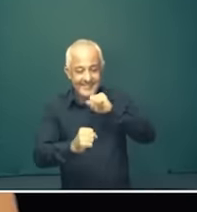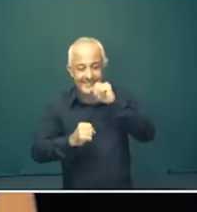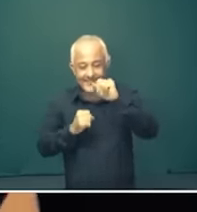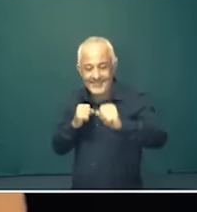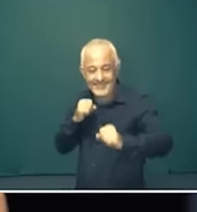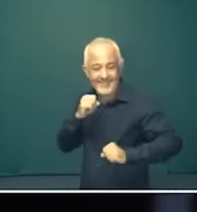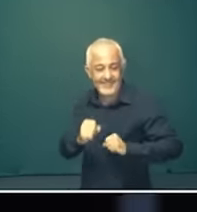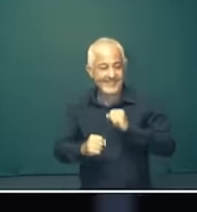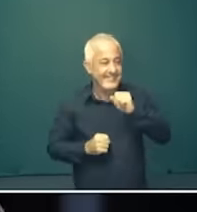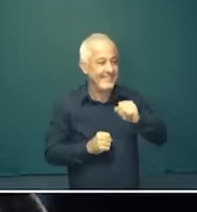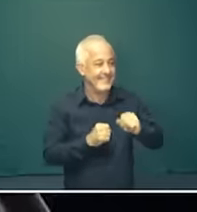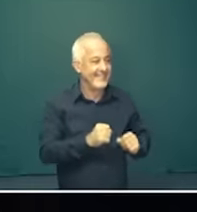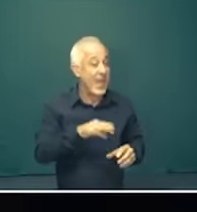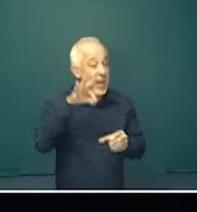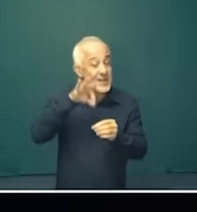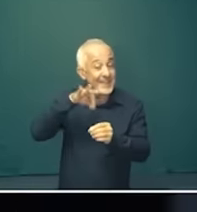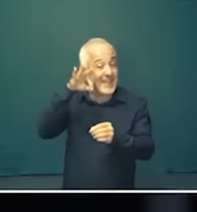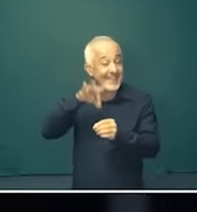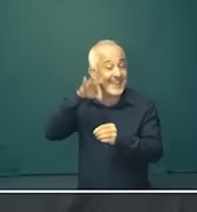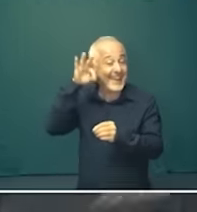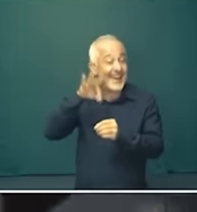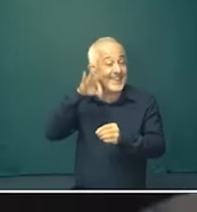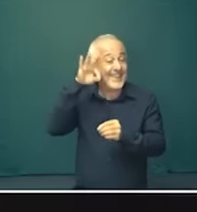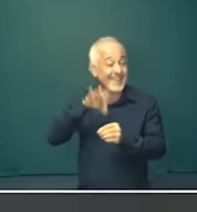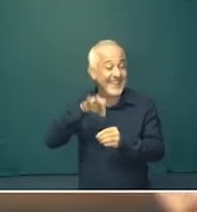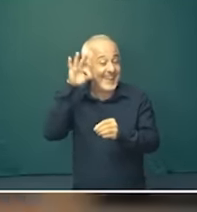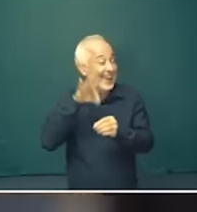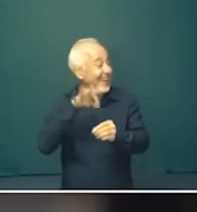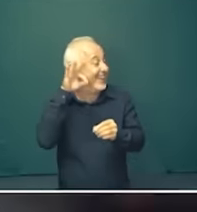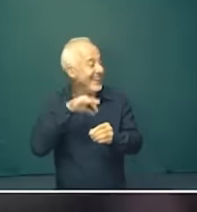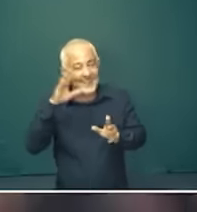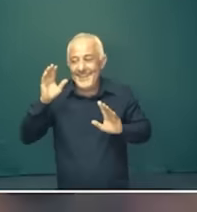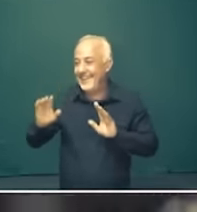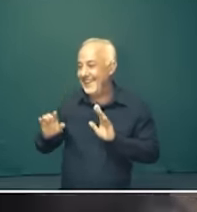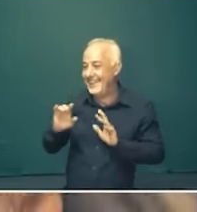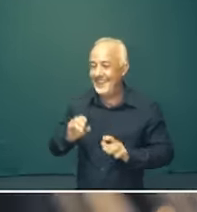rolar. Olha o chazinho, olha o chazinho, olha o chazinho, olha o